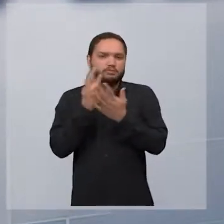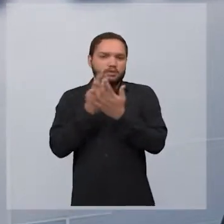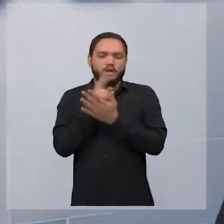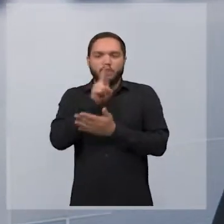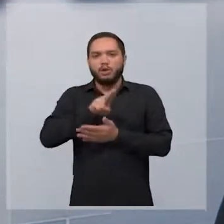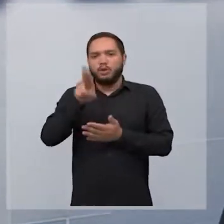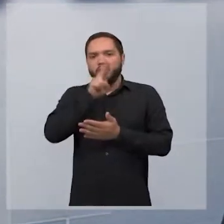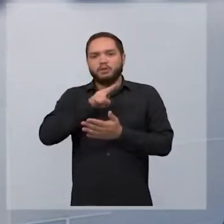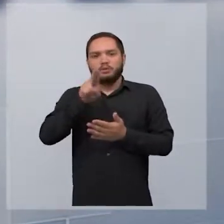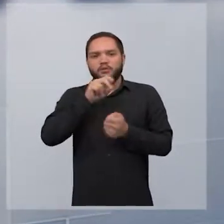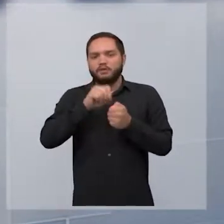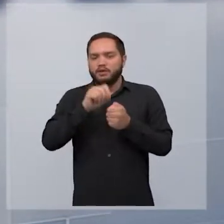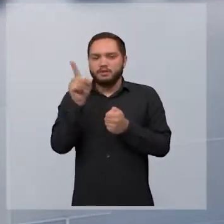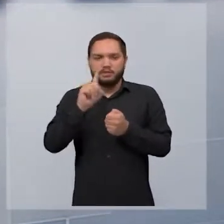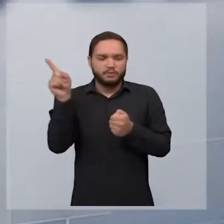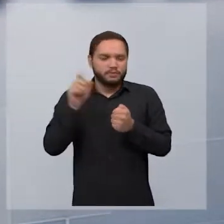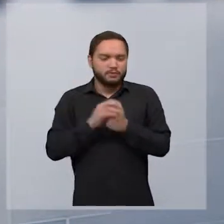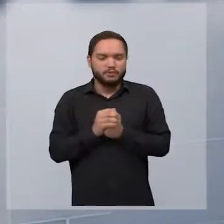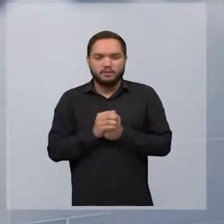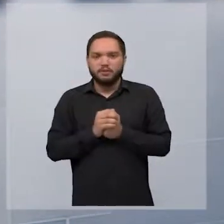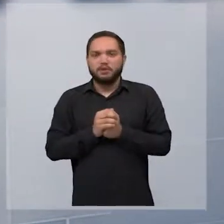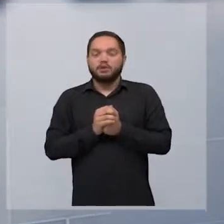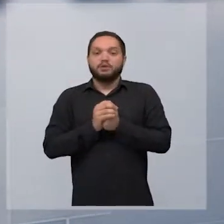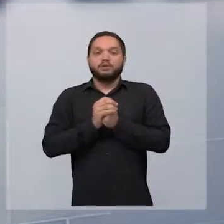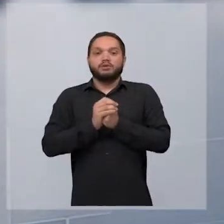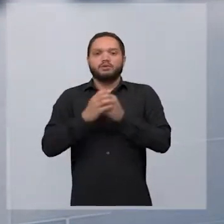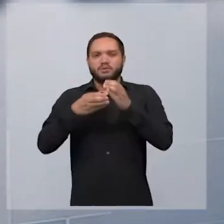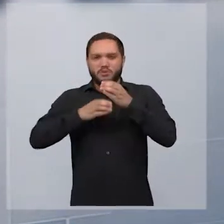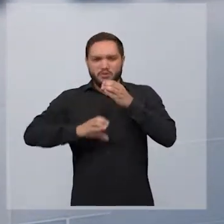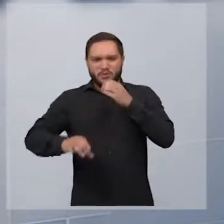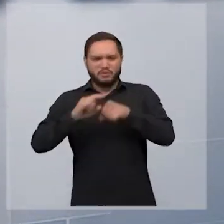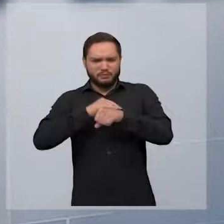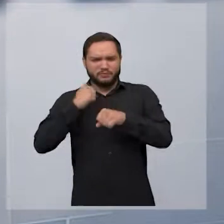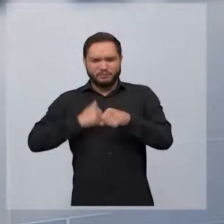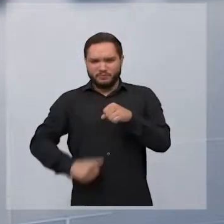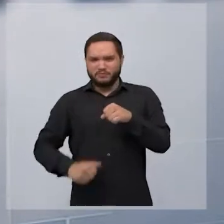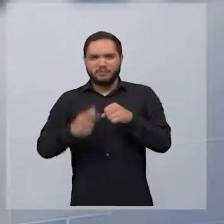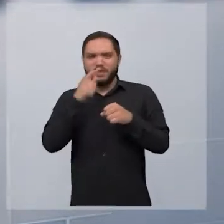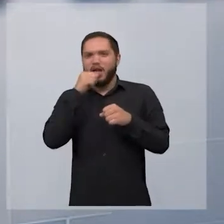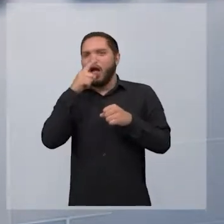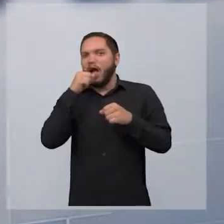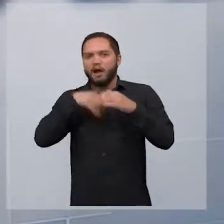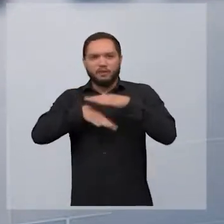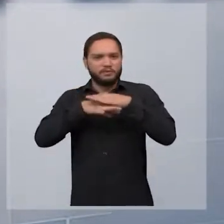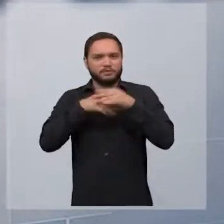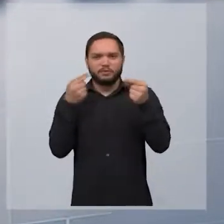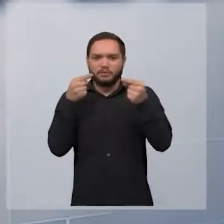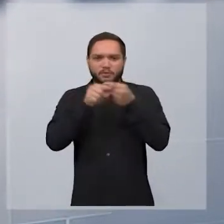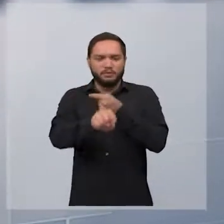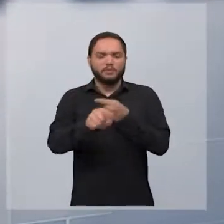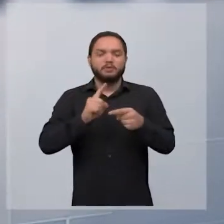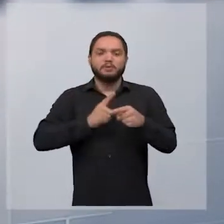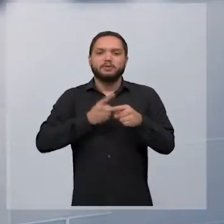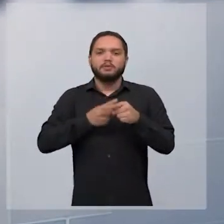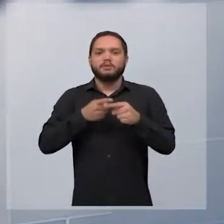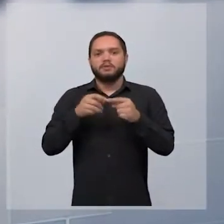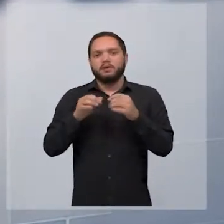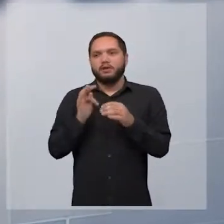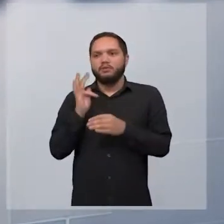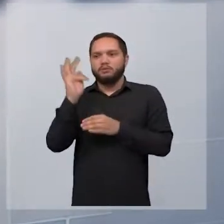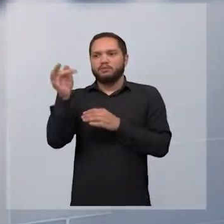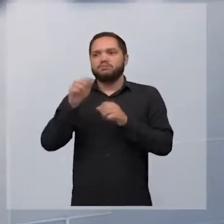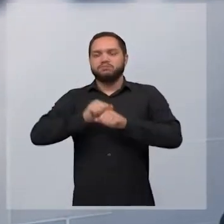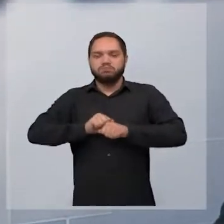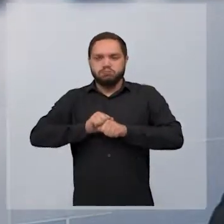isso. Rede de saneamento não foi feito para comportar água de chuva, porque ele vai estourar em algum lugar. A